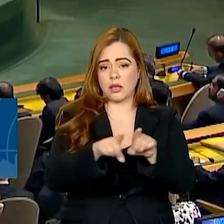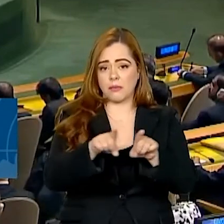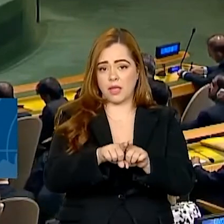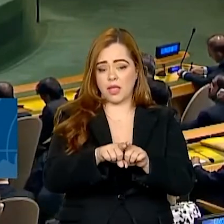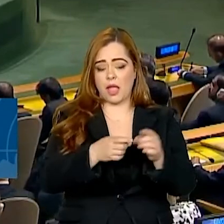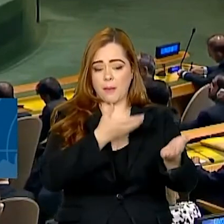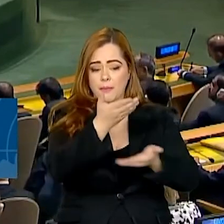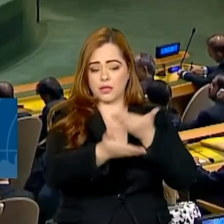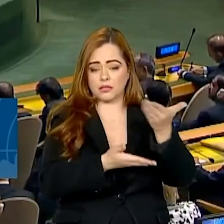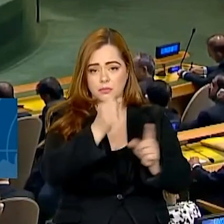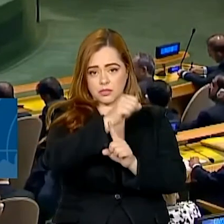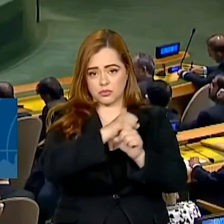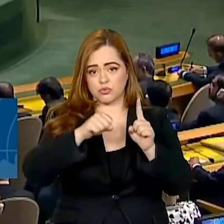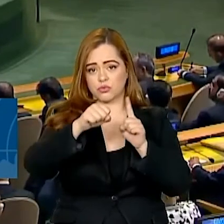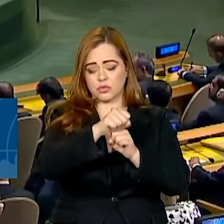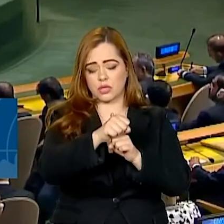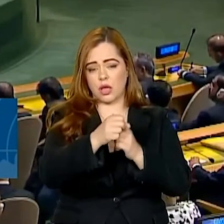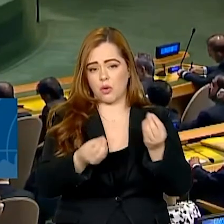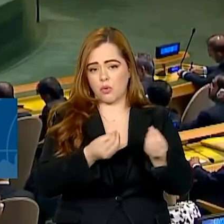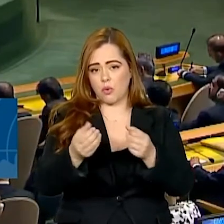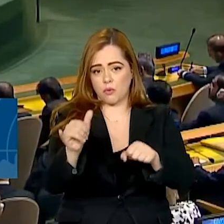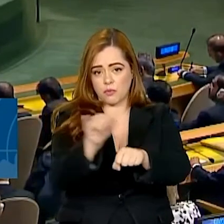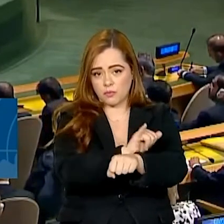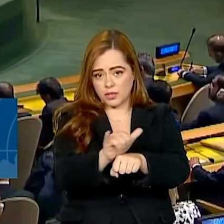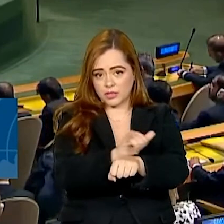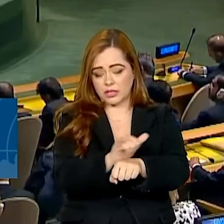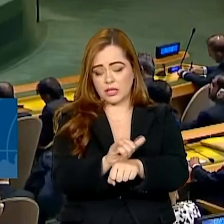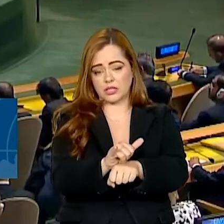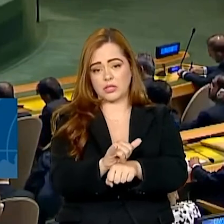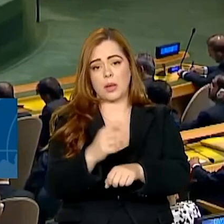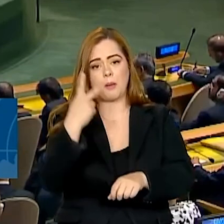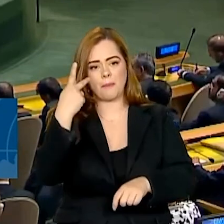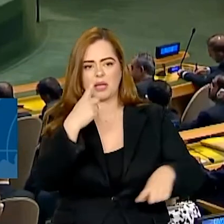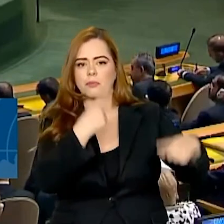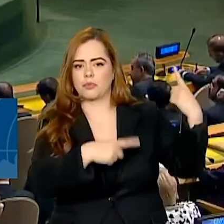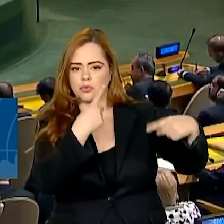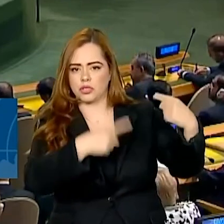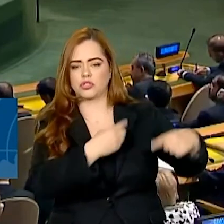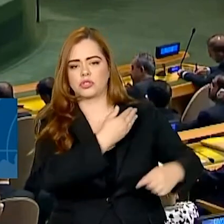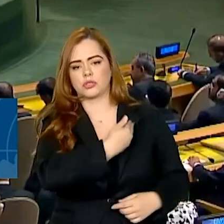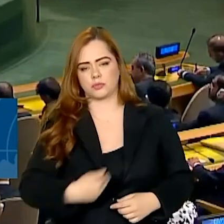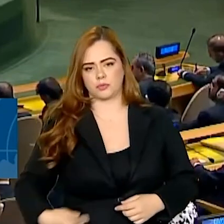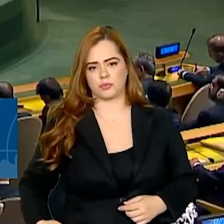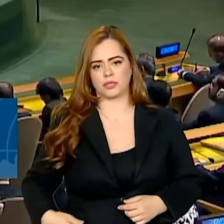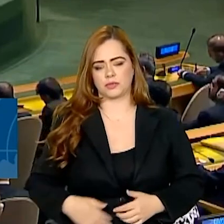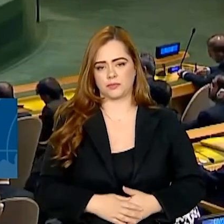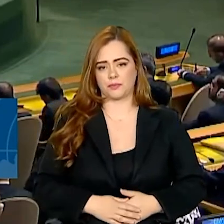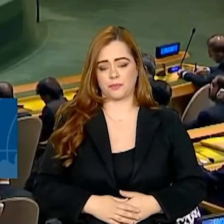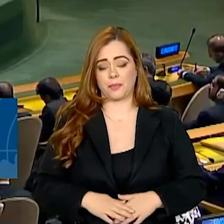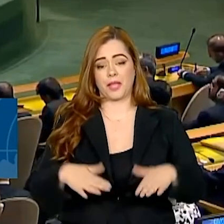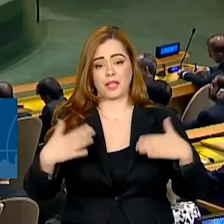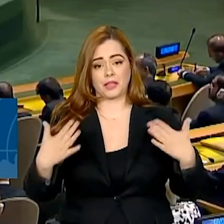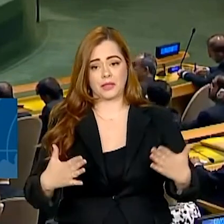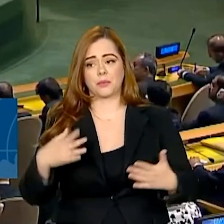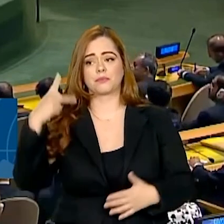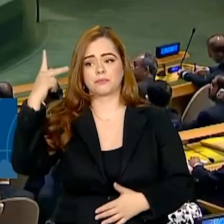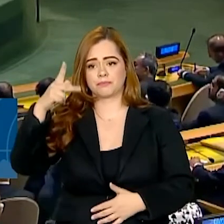social como ferramenta estratégica para a execução de políticas públicas. Senhor